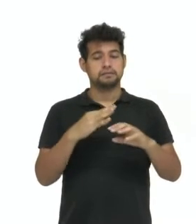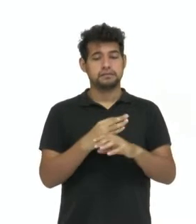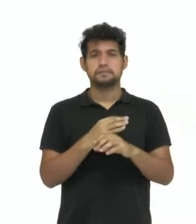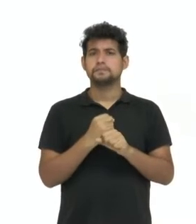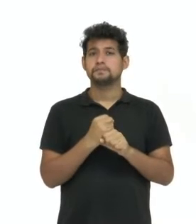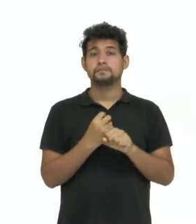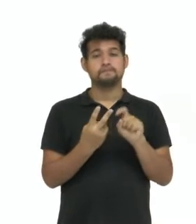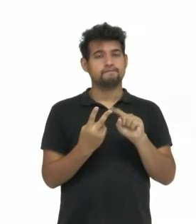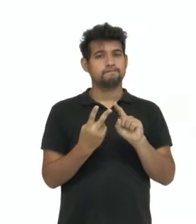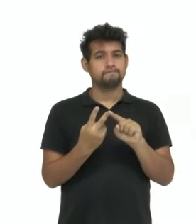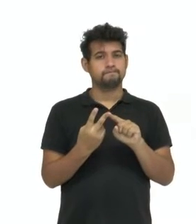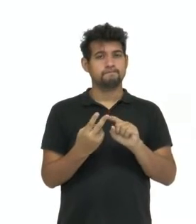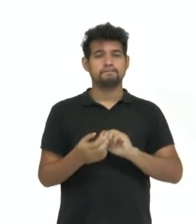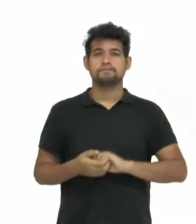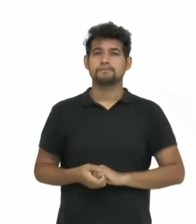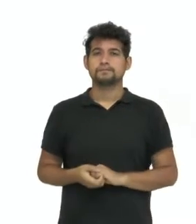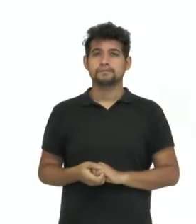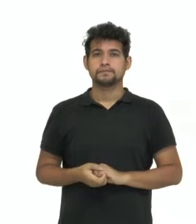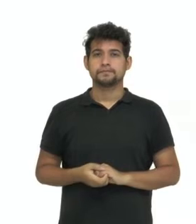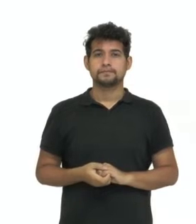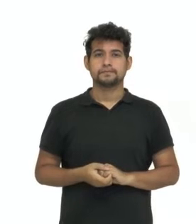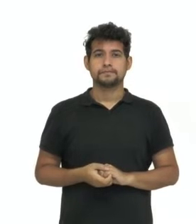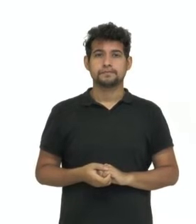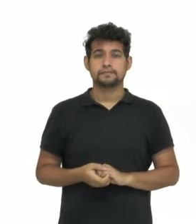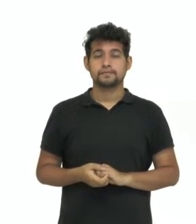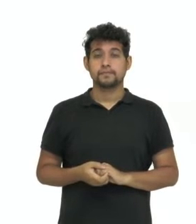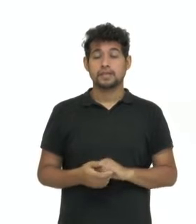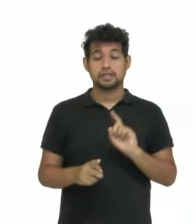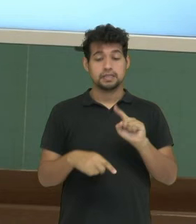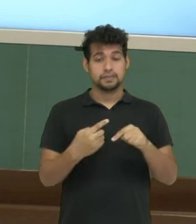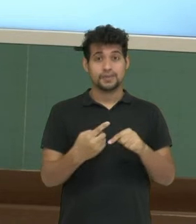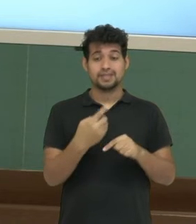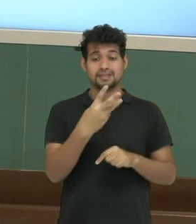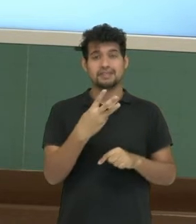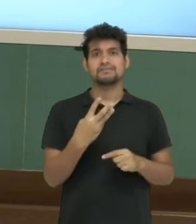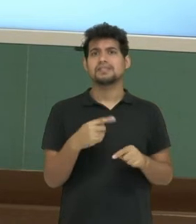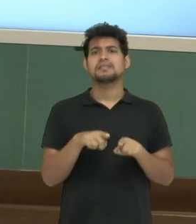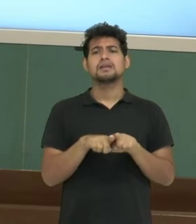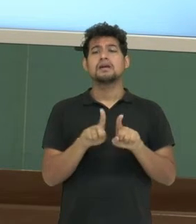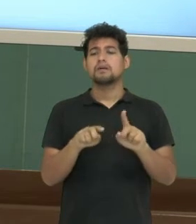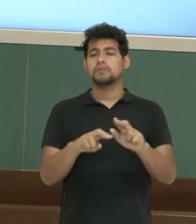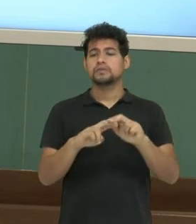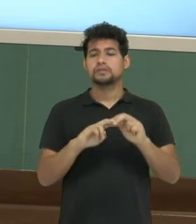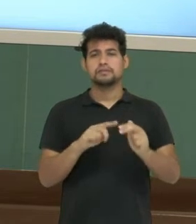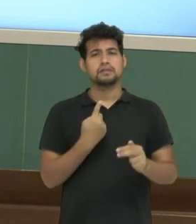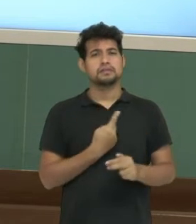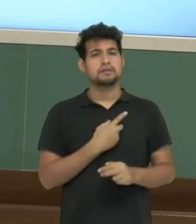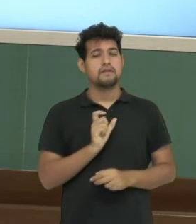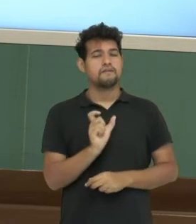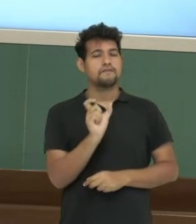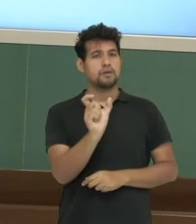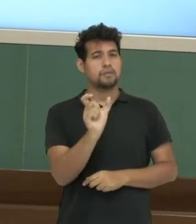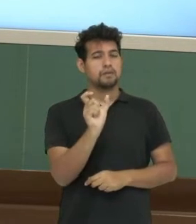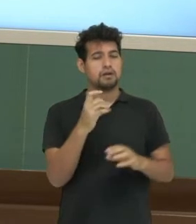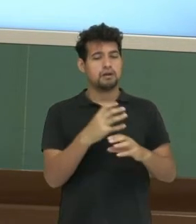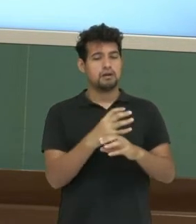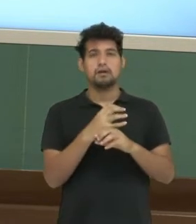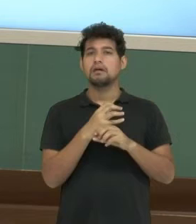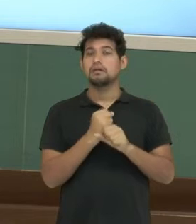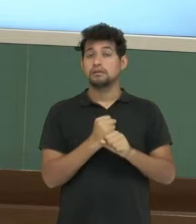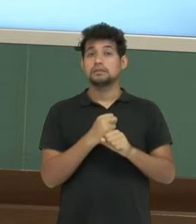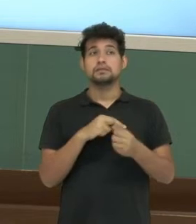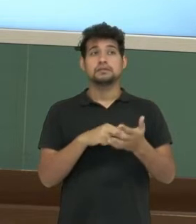mesma 2 vezes. No terceiro mês, 3 vezes. Então, por isso que nós temos a fórmula do montante,